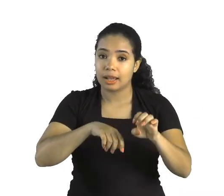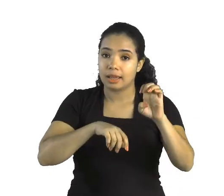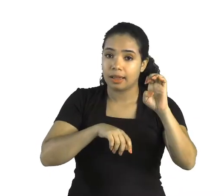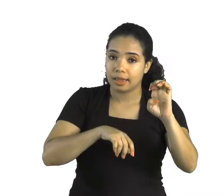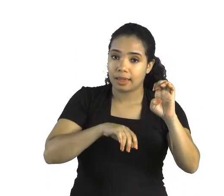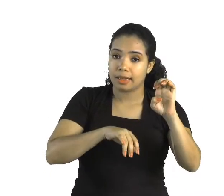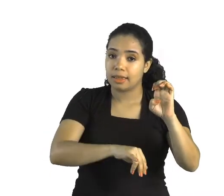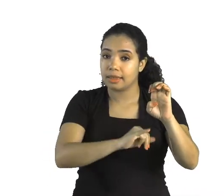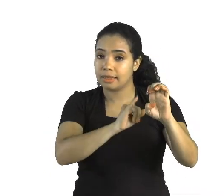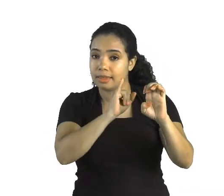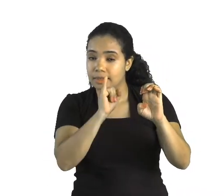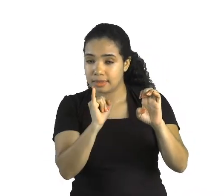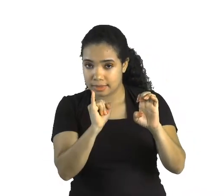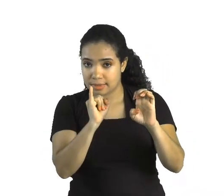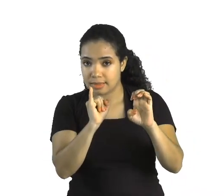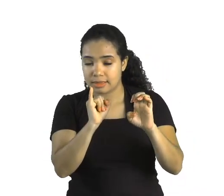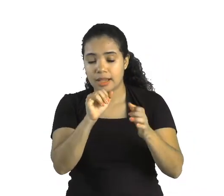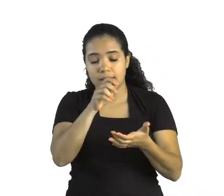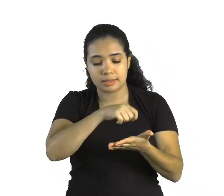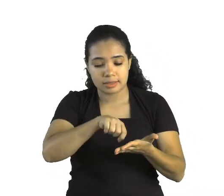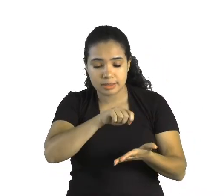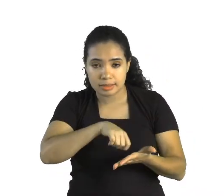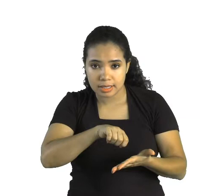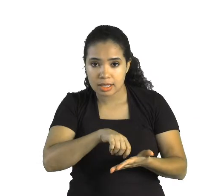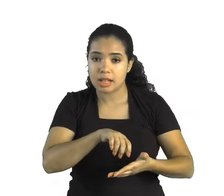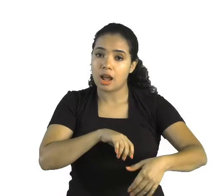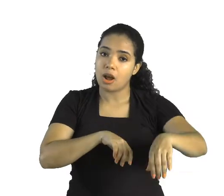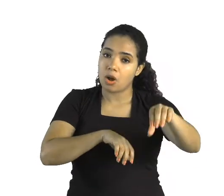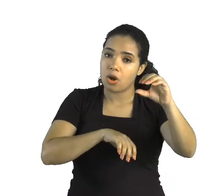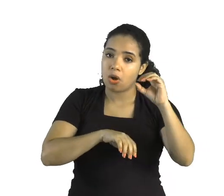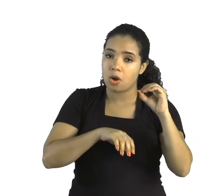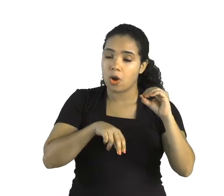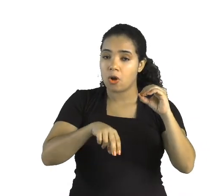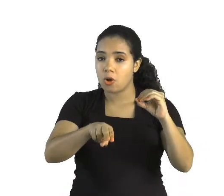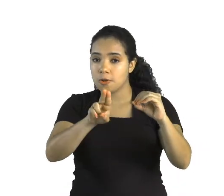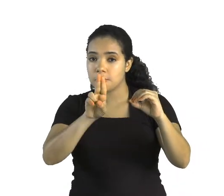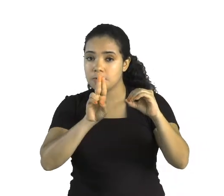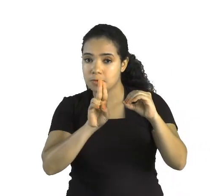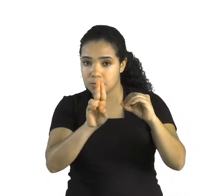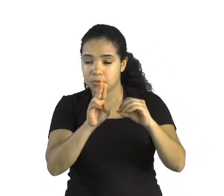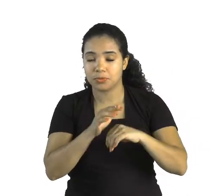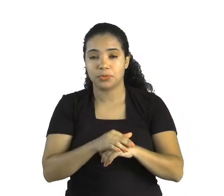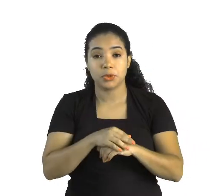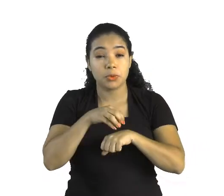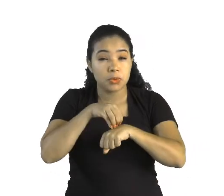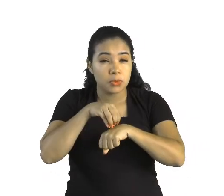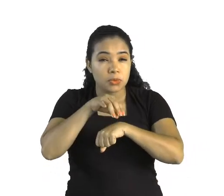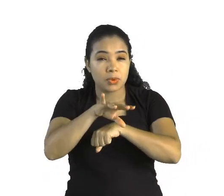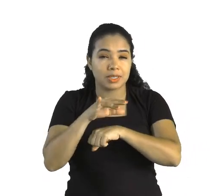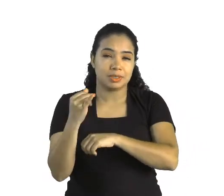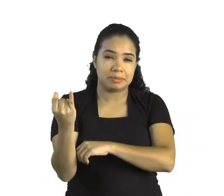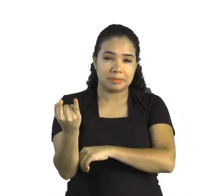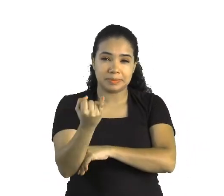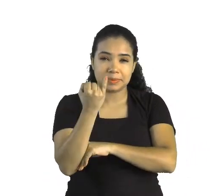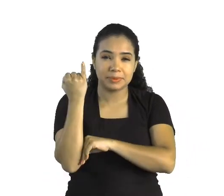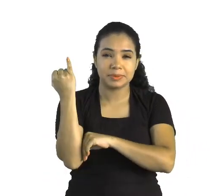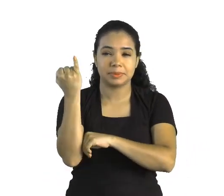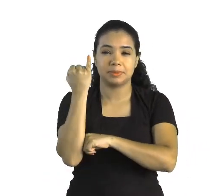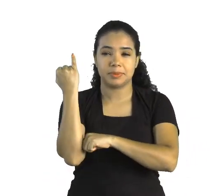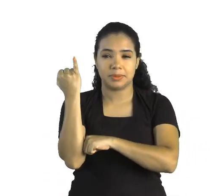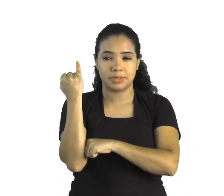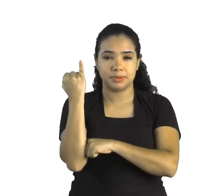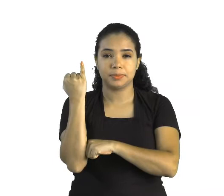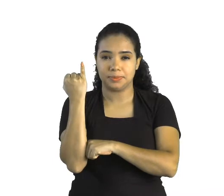ou I, escrita de palavras com O ou U. E vimos que uma dica importante